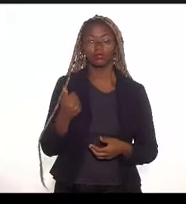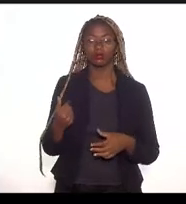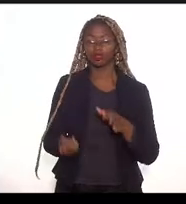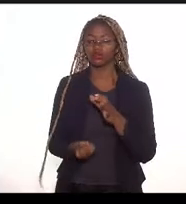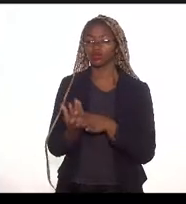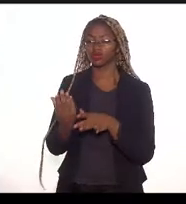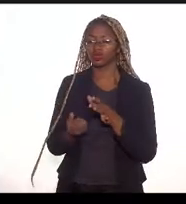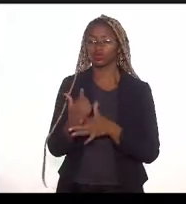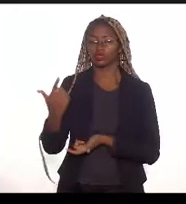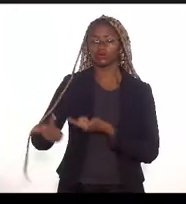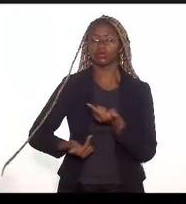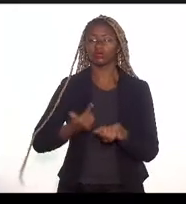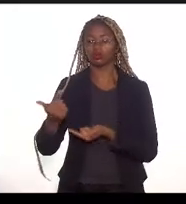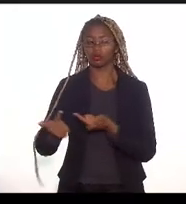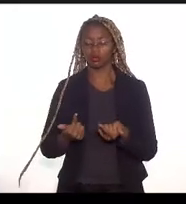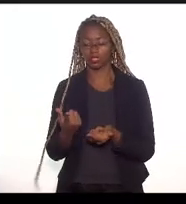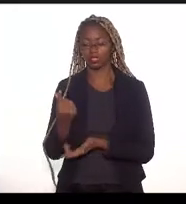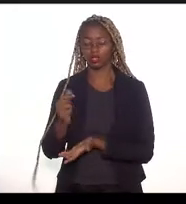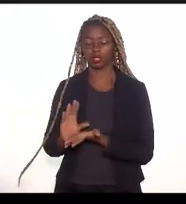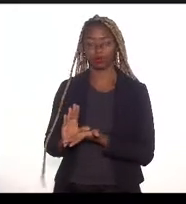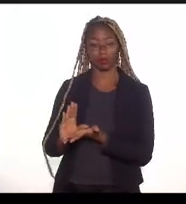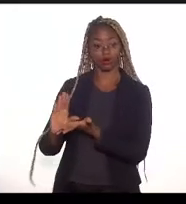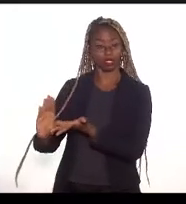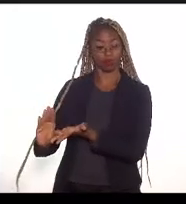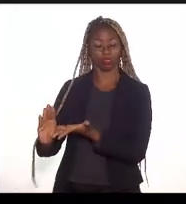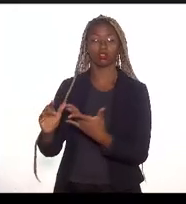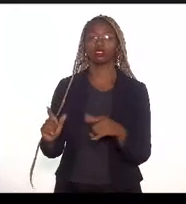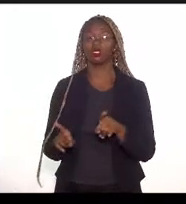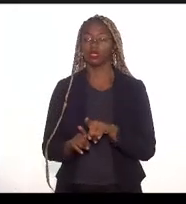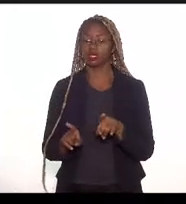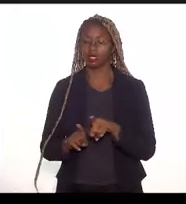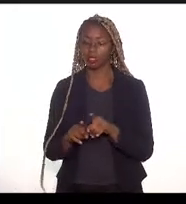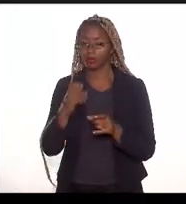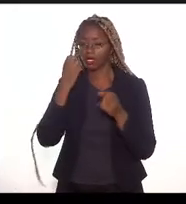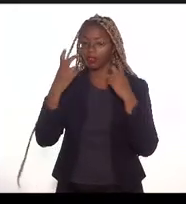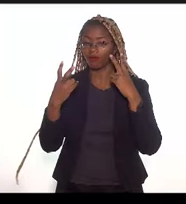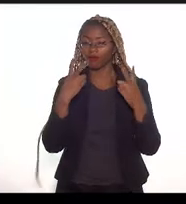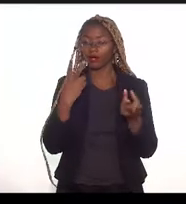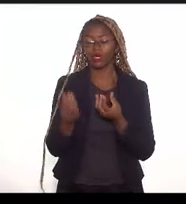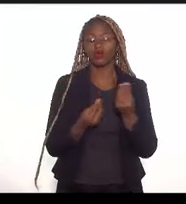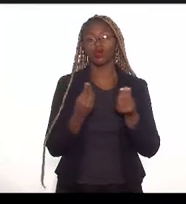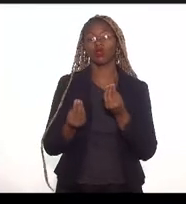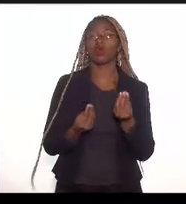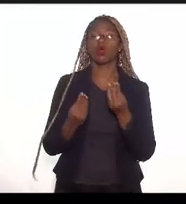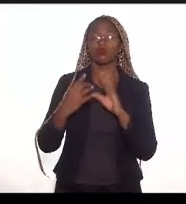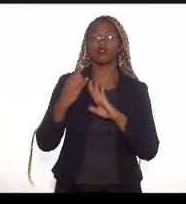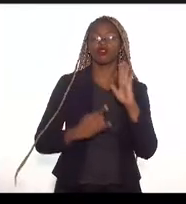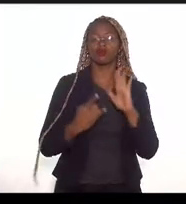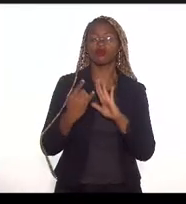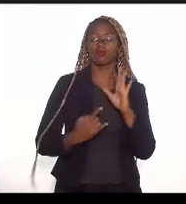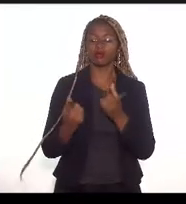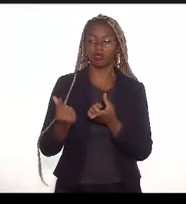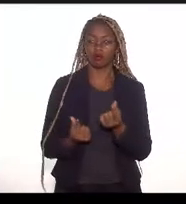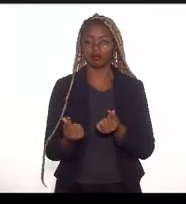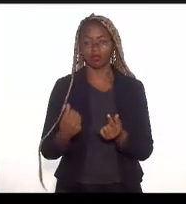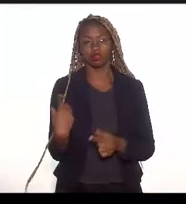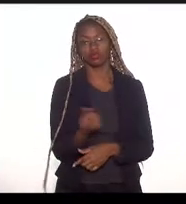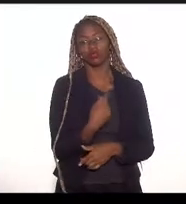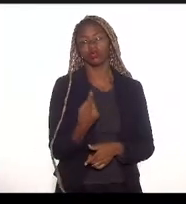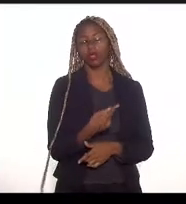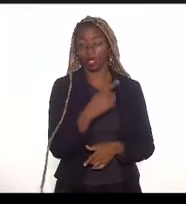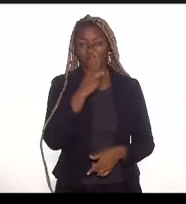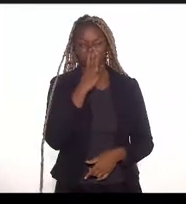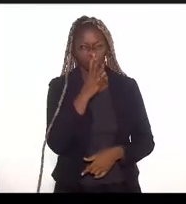emprego, investimento, incremento na arrecadação tributária. Então, fazemos o acompanhamento dentro da Codim